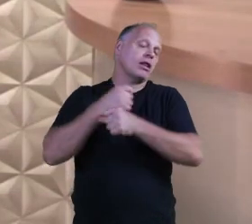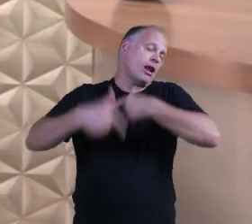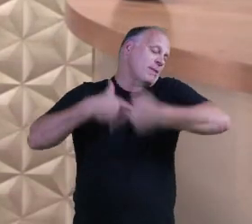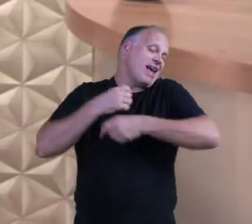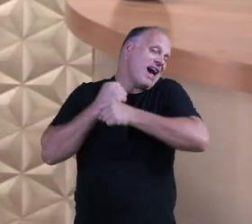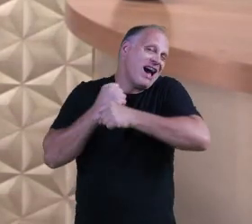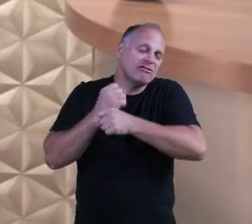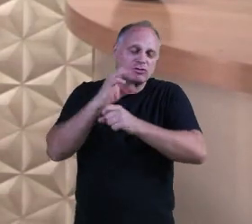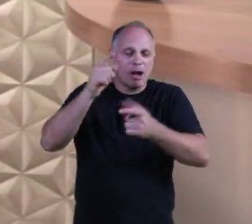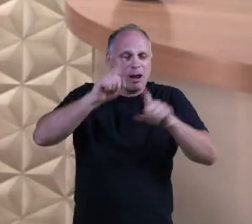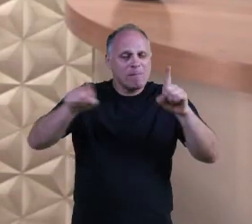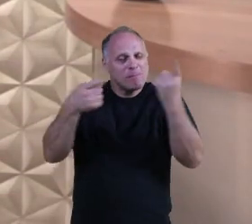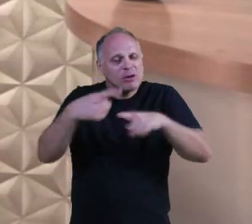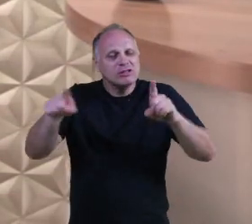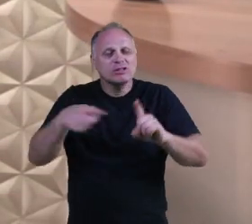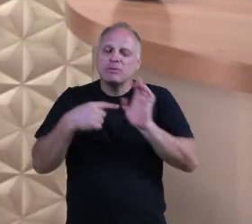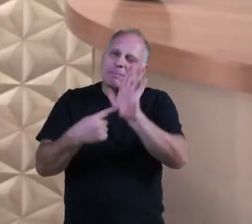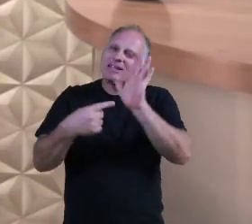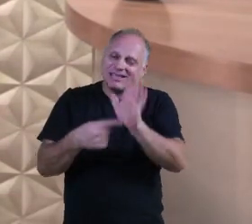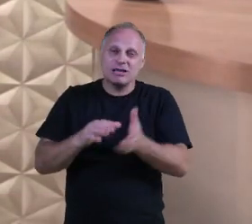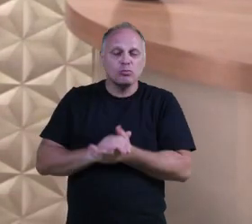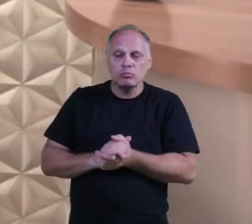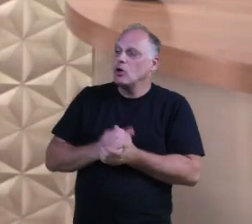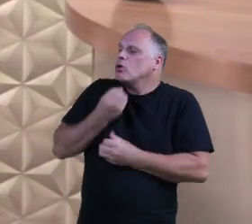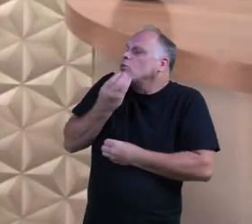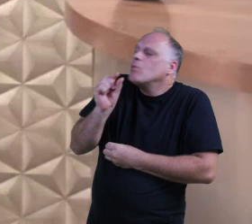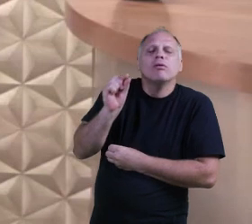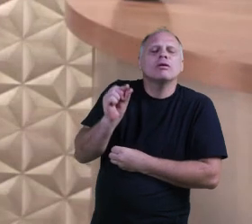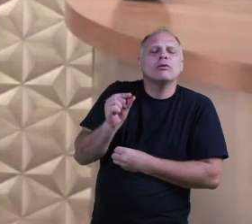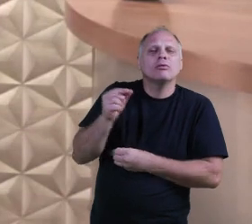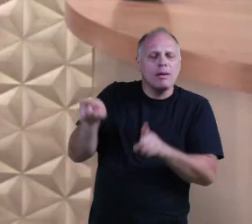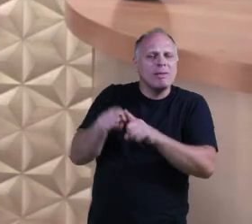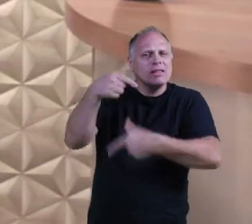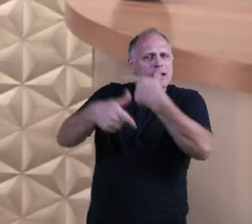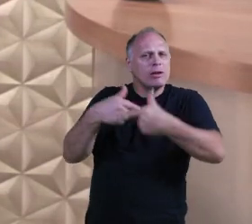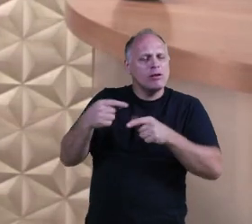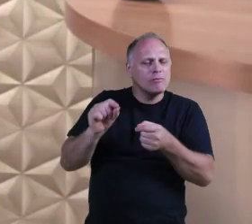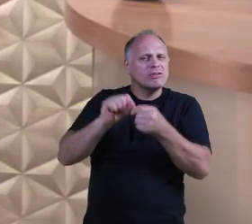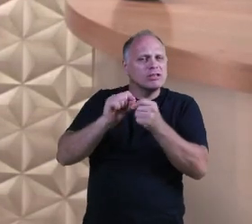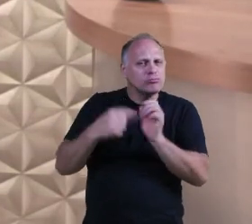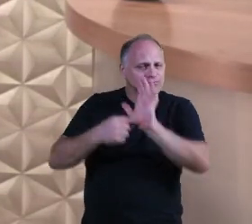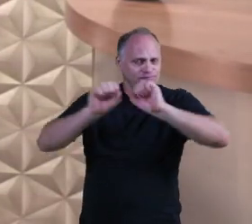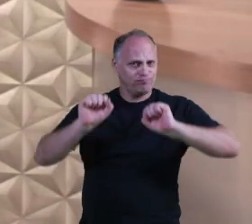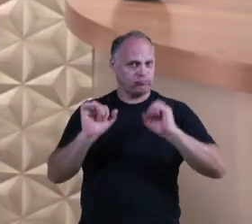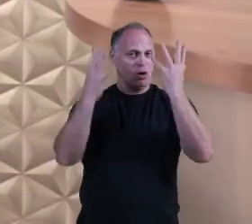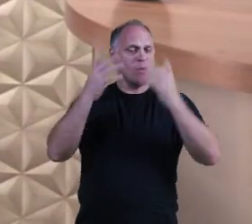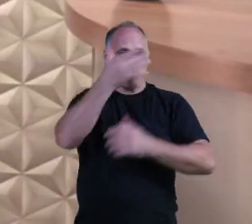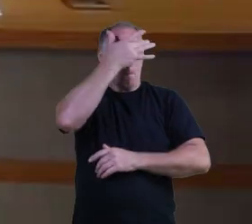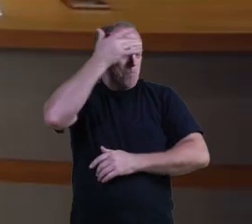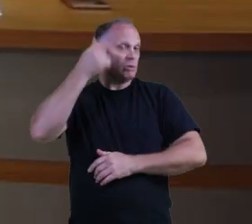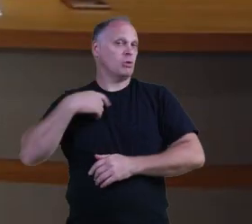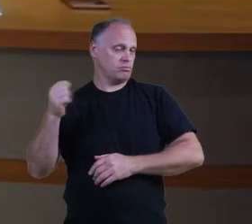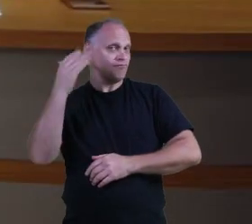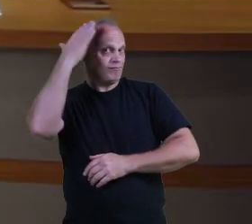profissionalmente para ir trabalhar com a música. Trabalhei muitos anos só na música, só tocando. Conta para nós essa história.